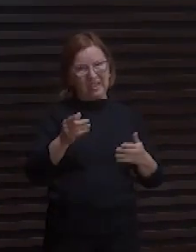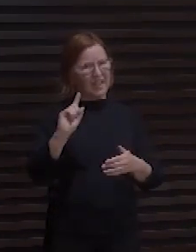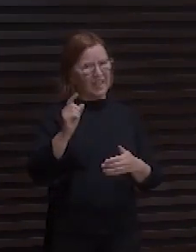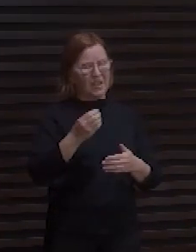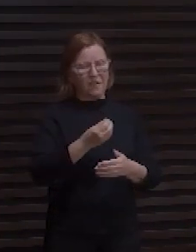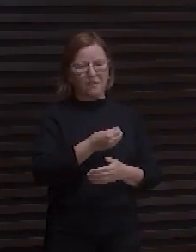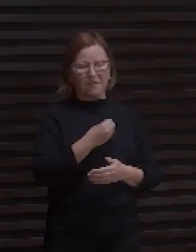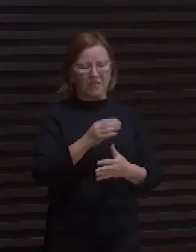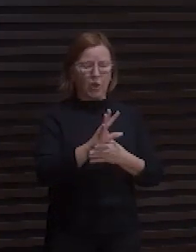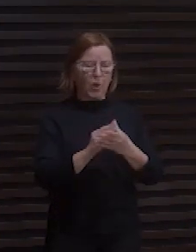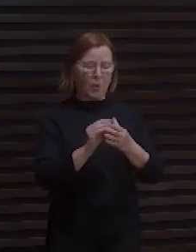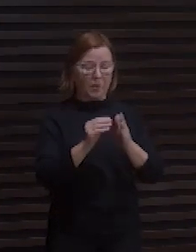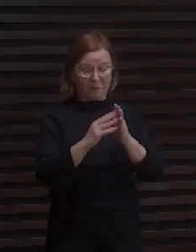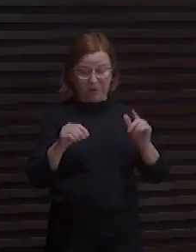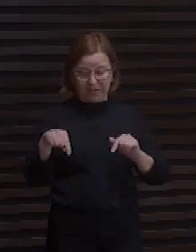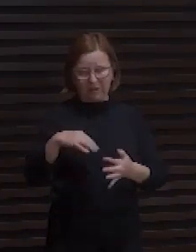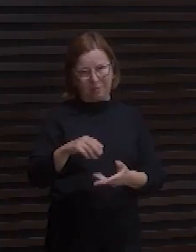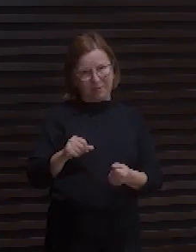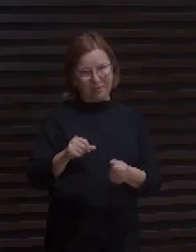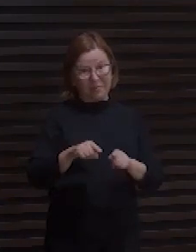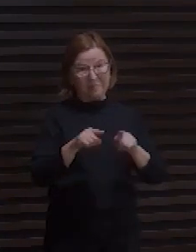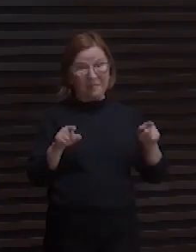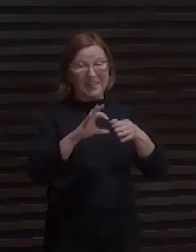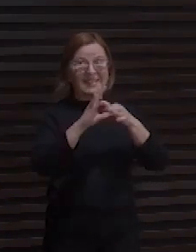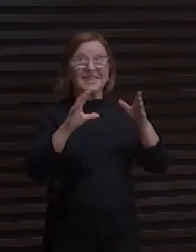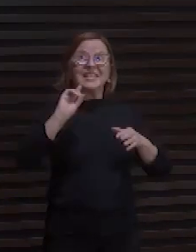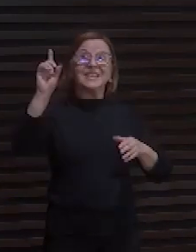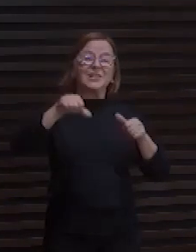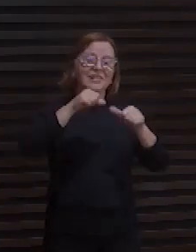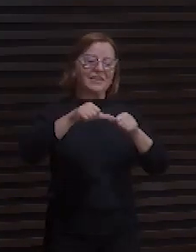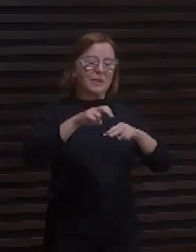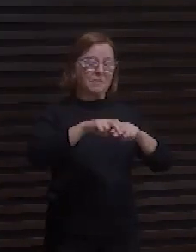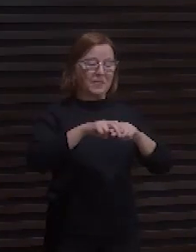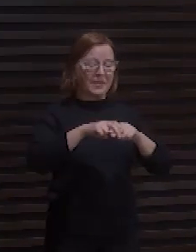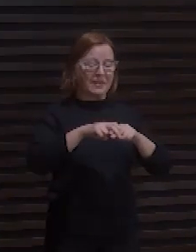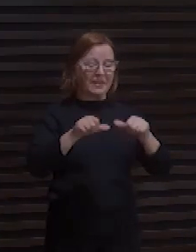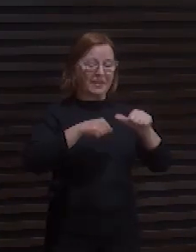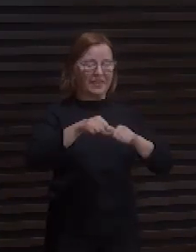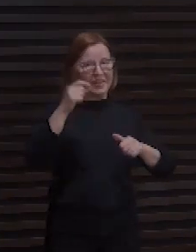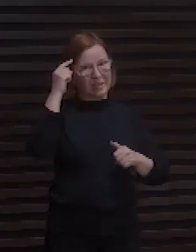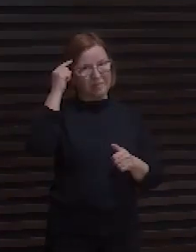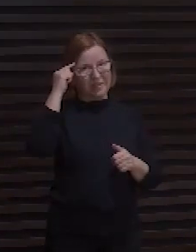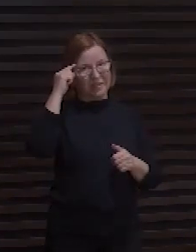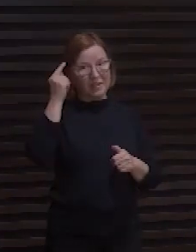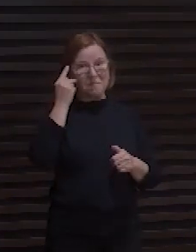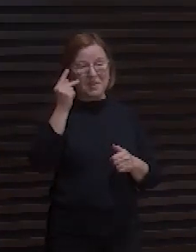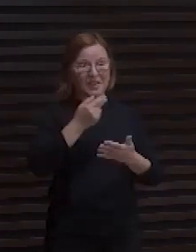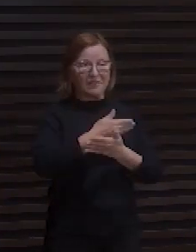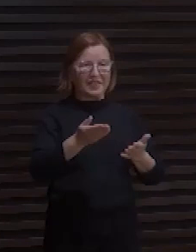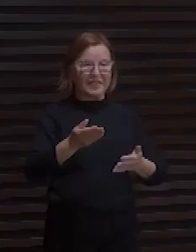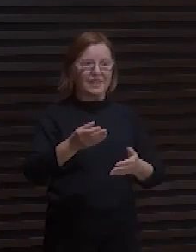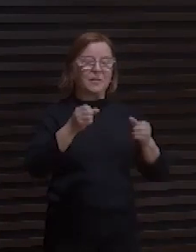os padrões deste mundo, mas deixem que Deus os transforme pela renovação da mente, para que possam experimentar qual a